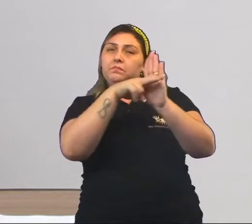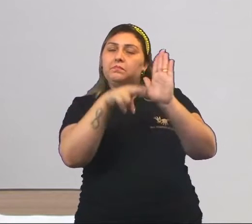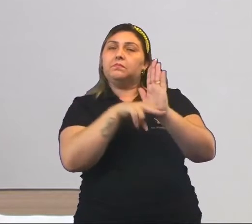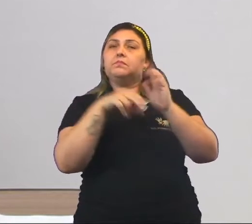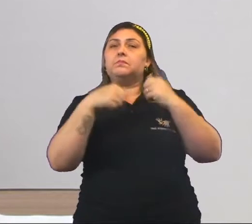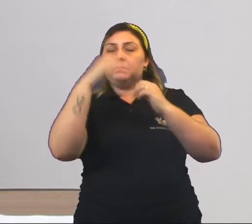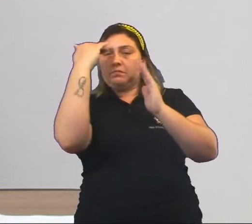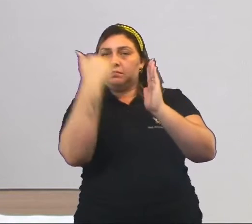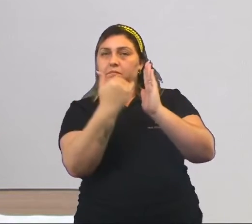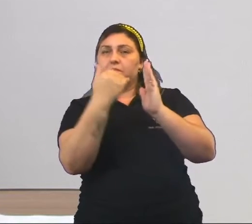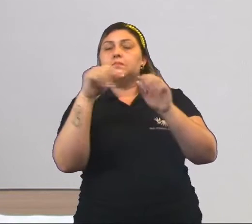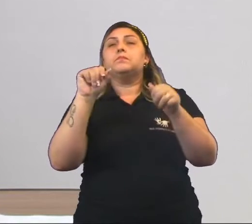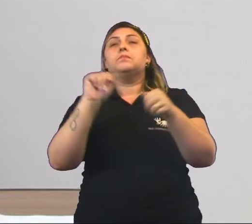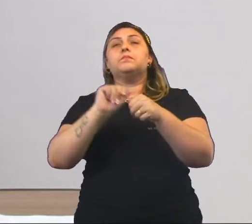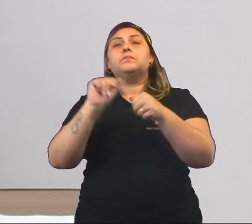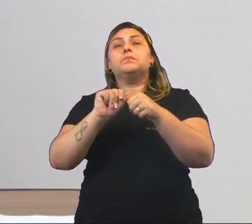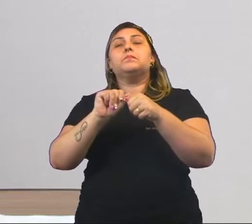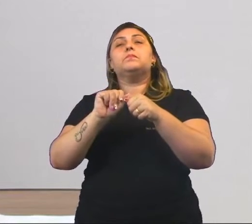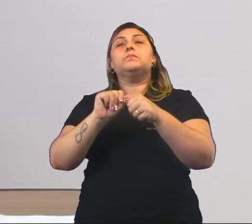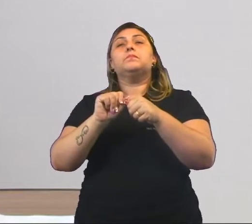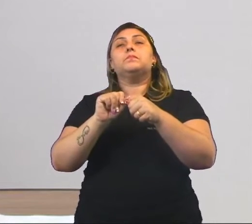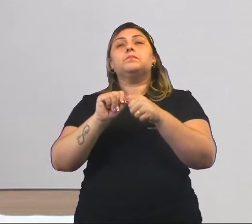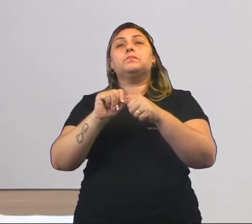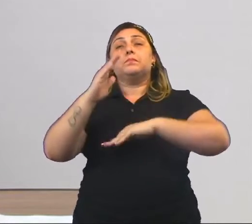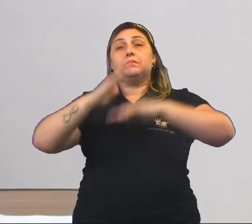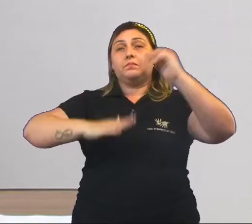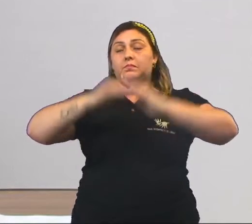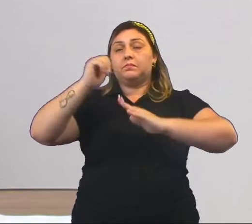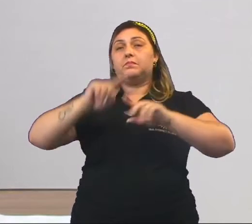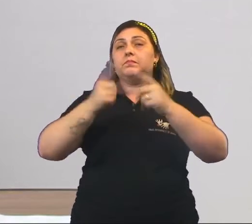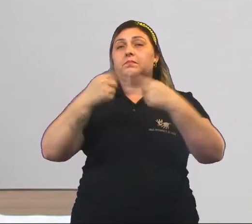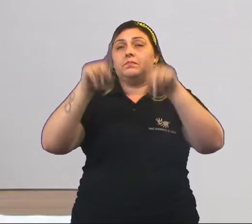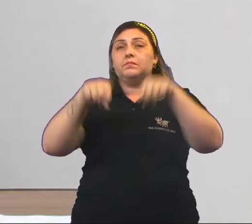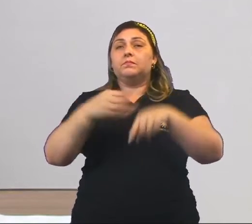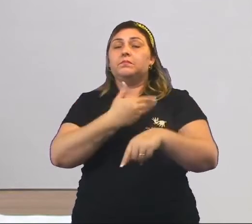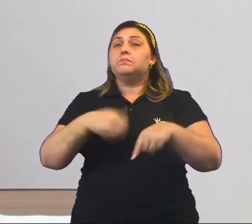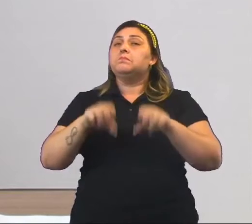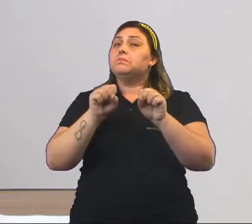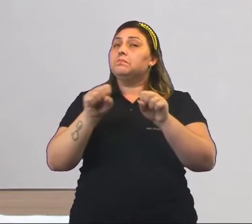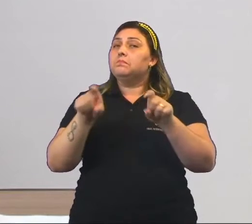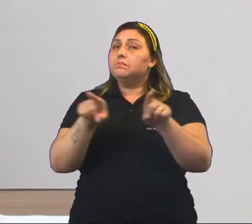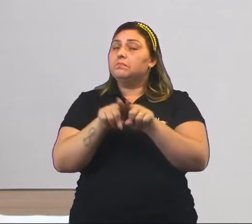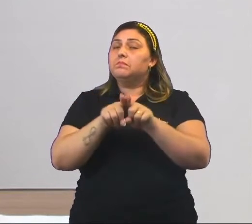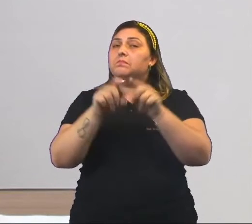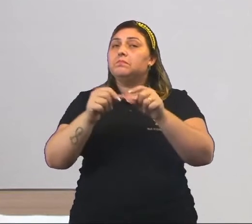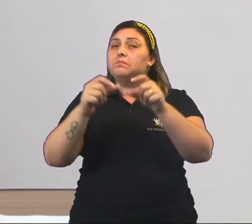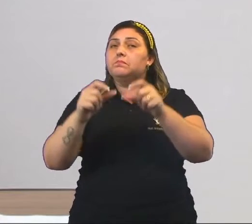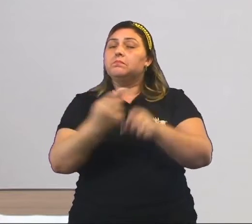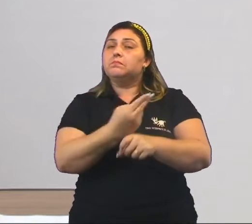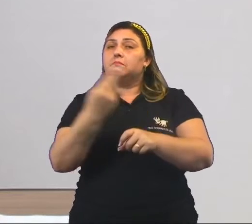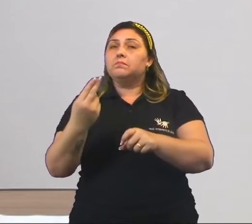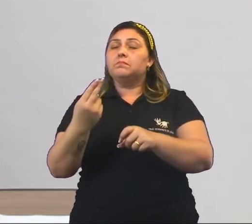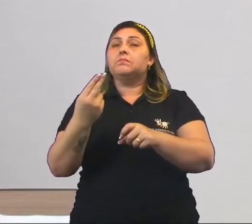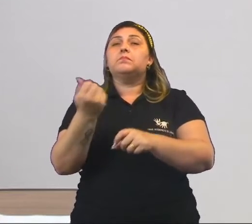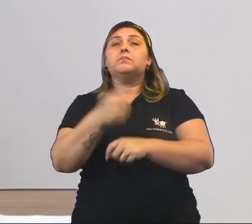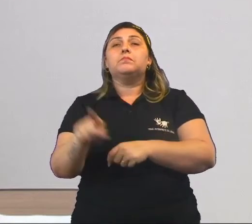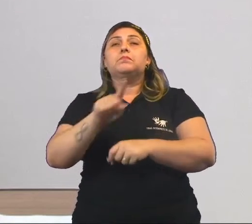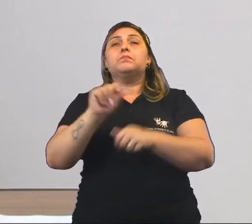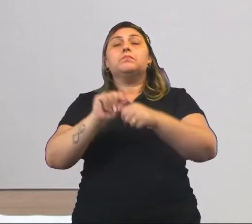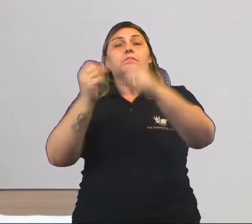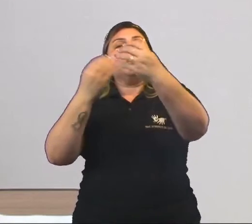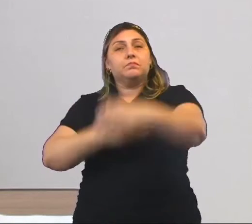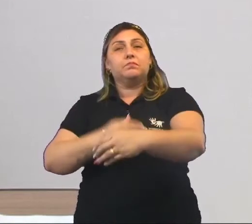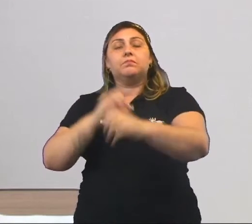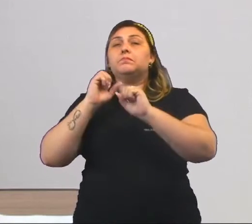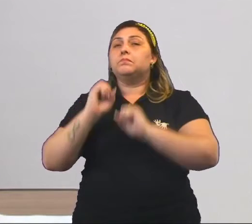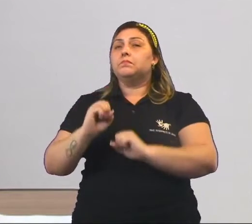têm que seguir para exercer determinada função. Mas também o servidor público também pode ser nomeado, e não necessariamente também fazer um concurso